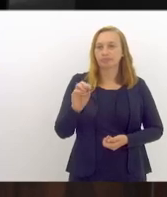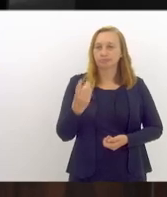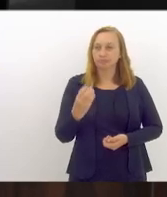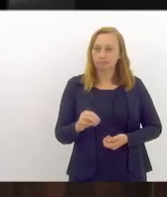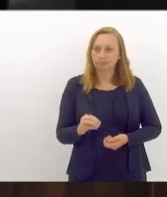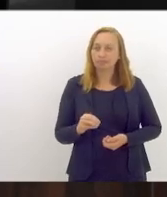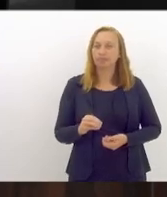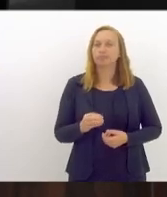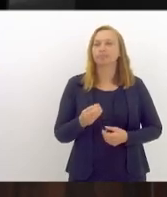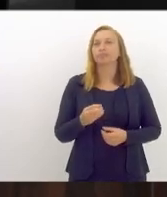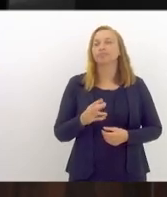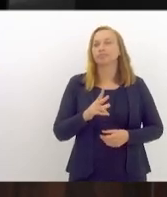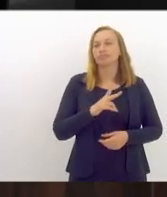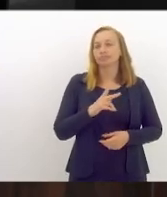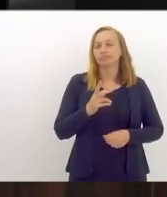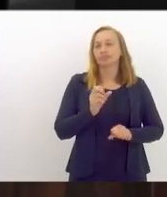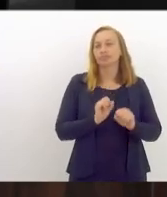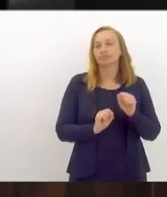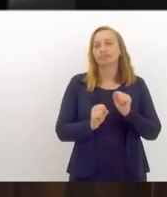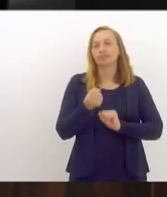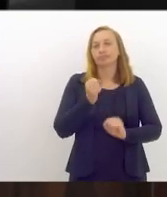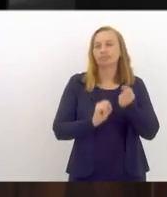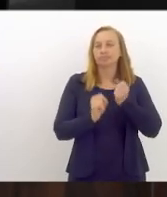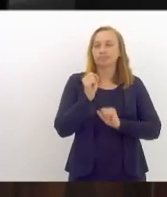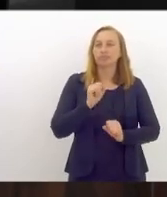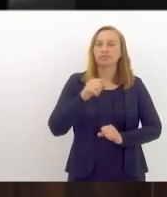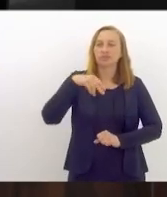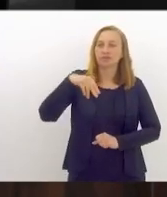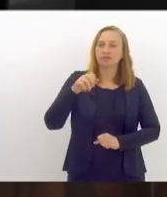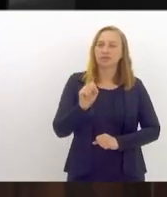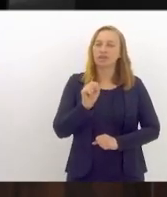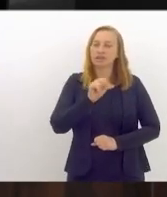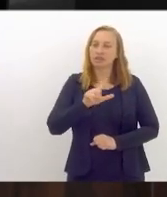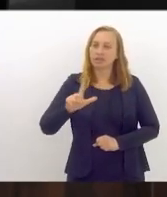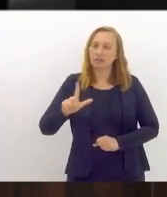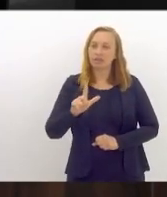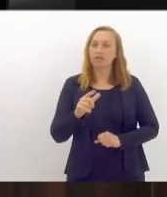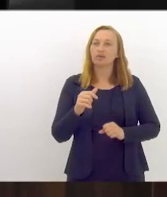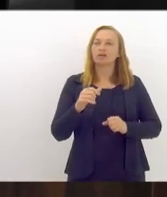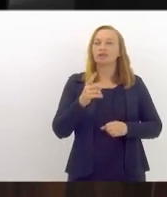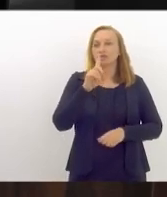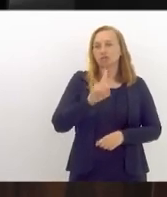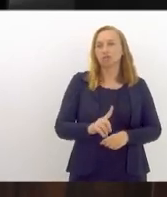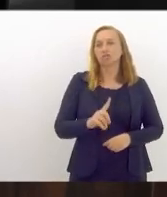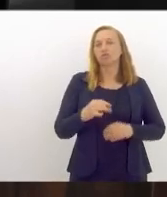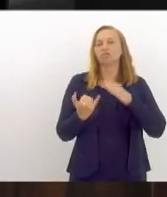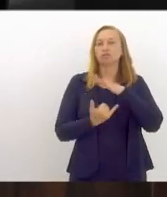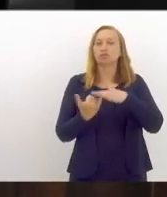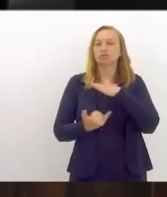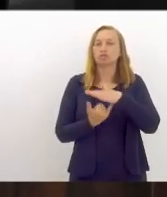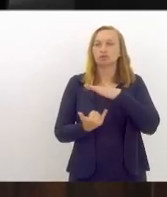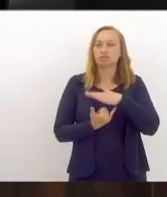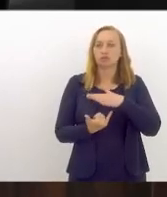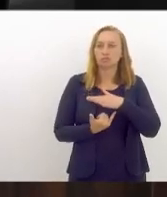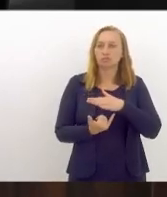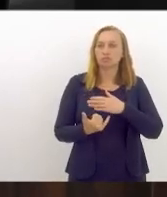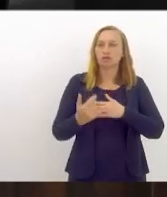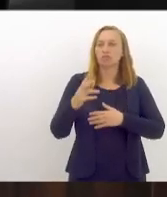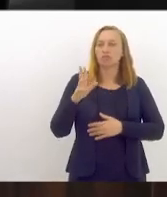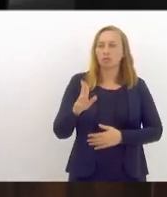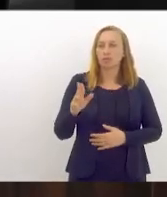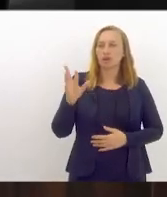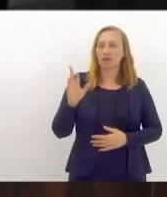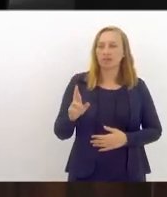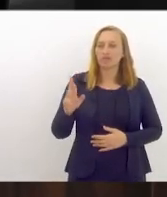de propriedade Industrial Daniel Ribeiro diretor de Instituto de Ciências Sociais aplicadas da UFRRJ